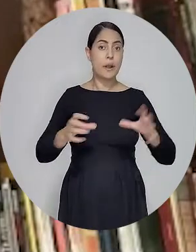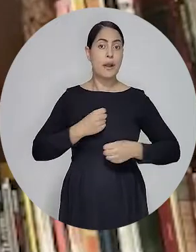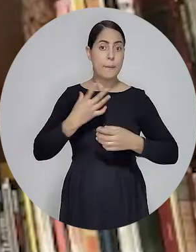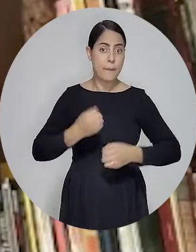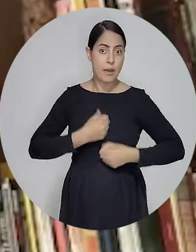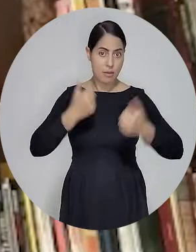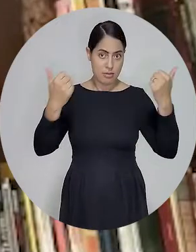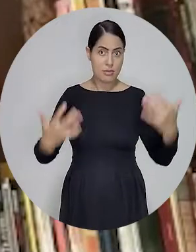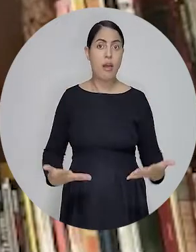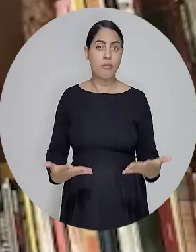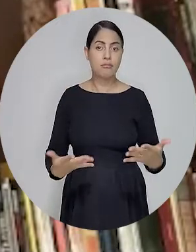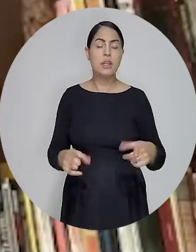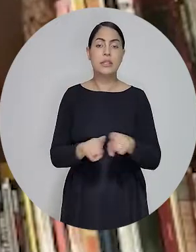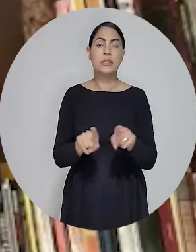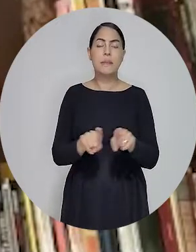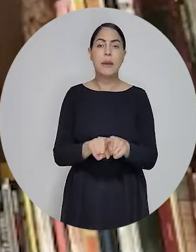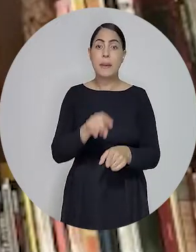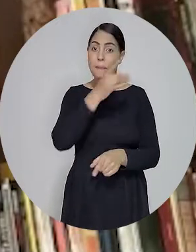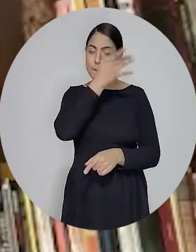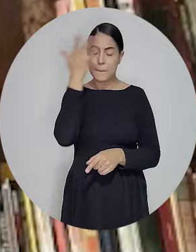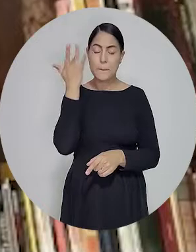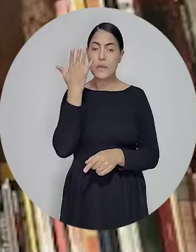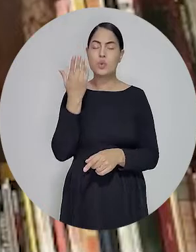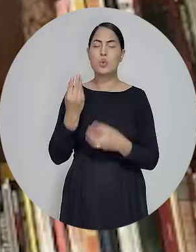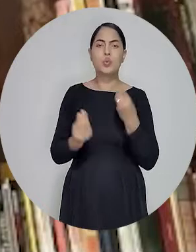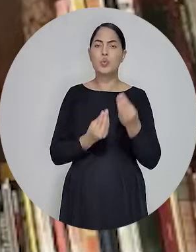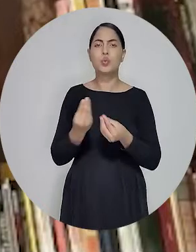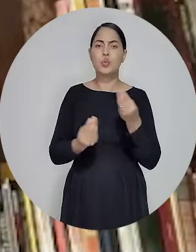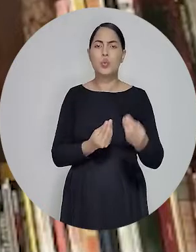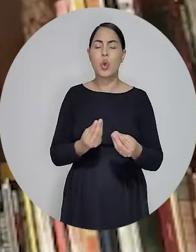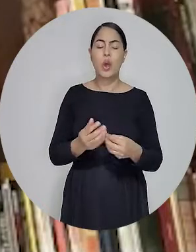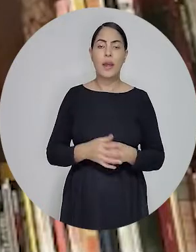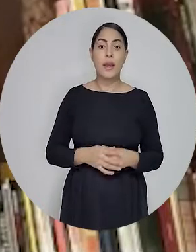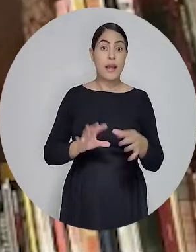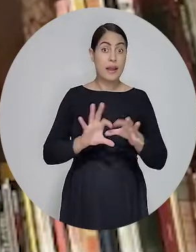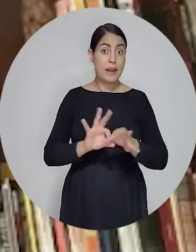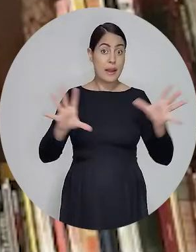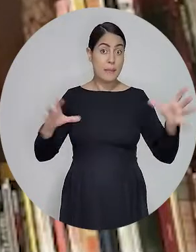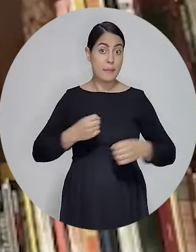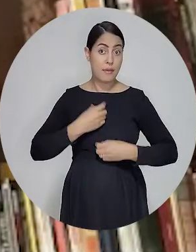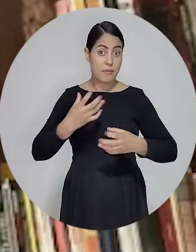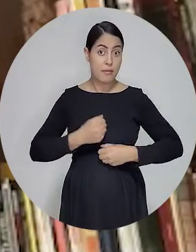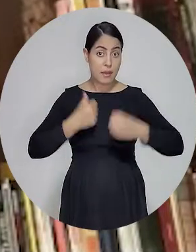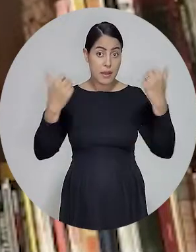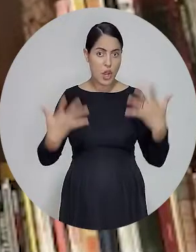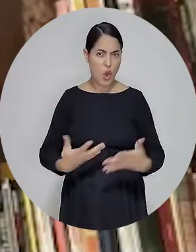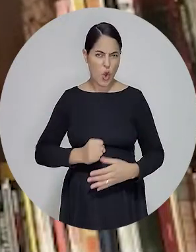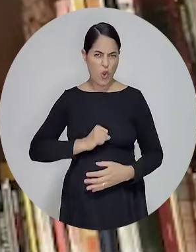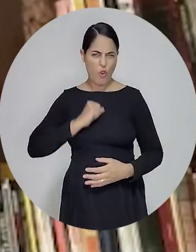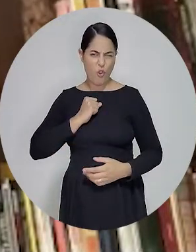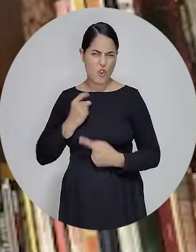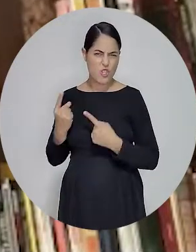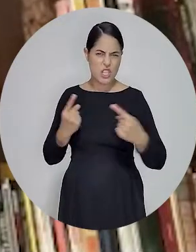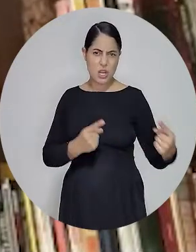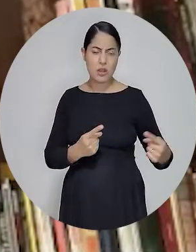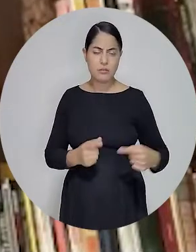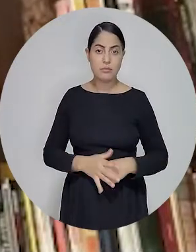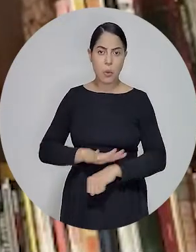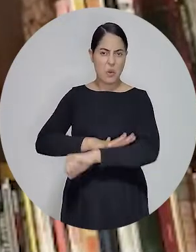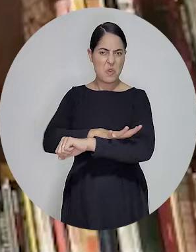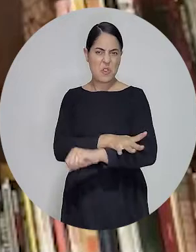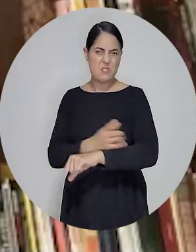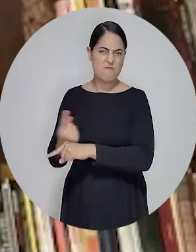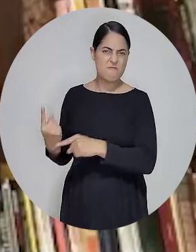expressão, para que também pessoas mal intencionadas não usem a ideia de liberdade de expressão para propagar o ódio,